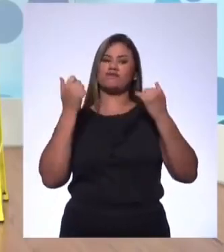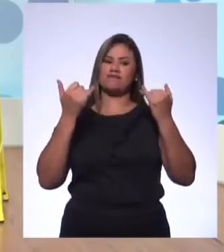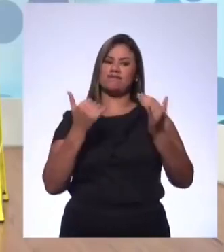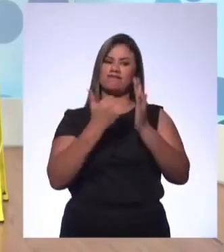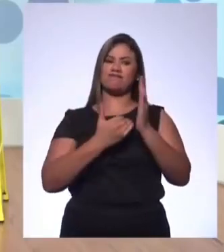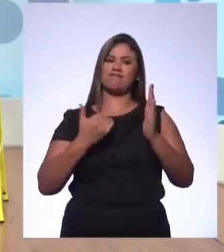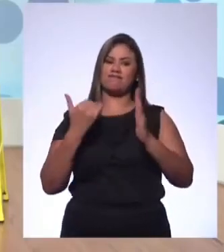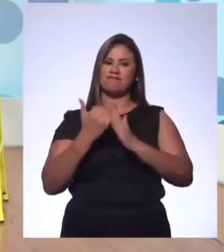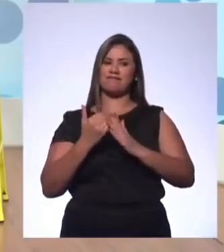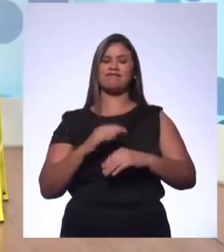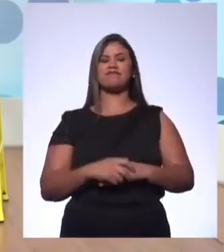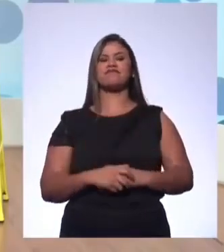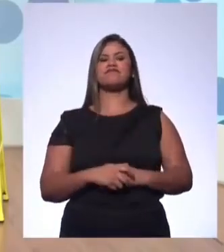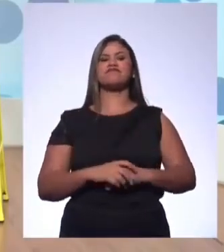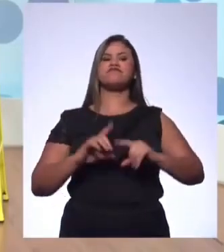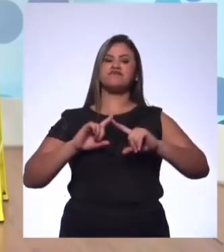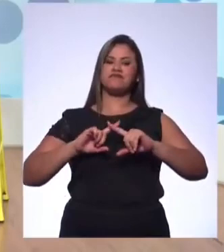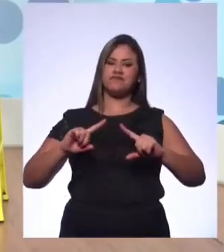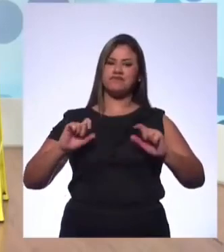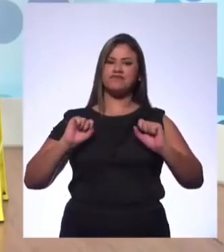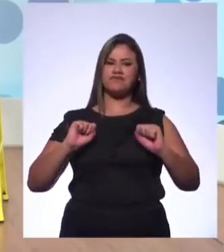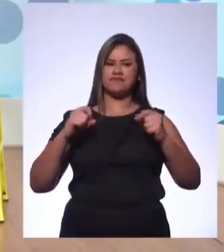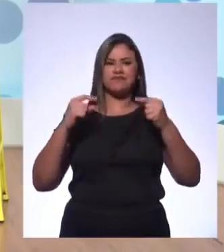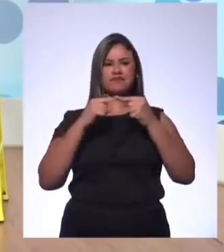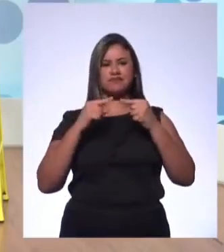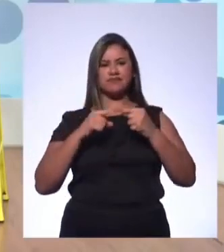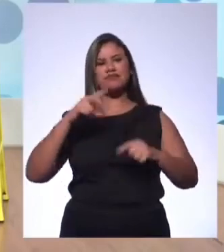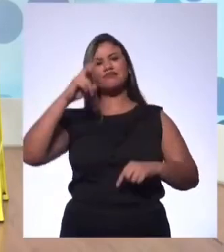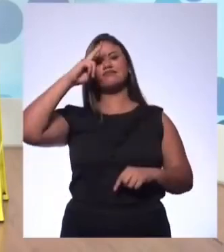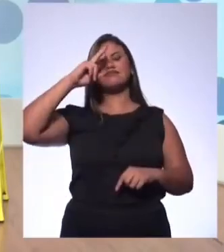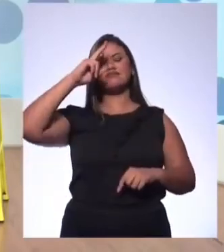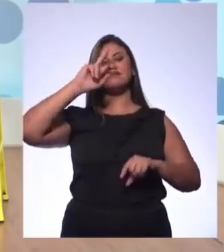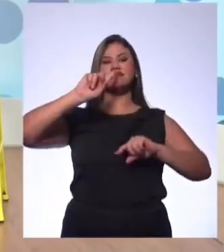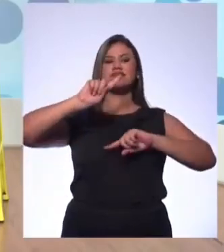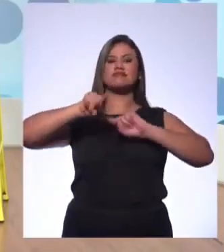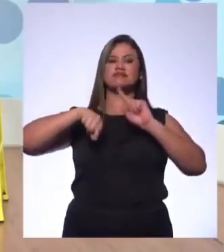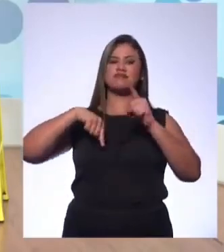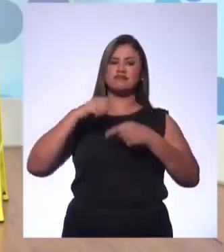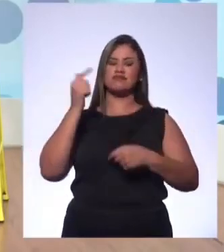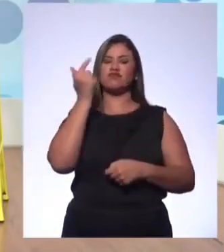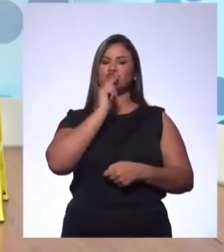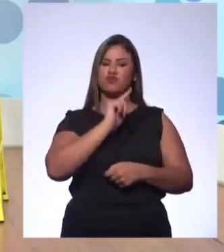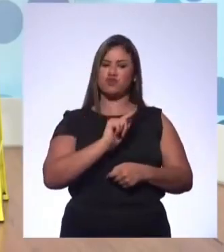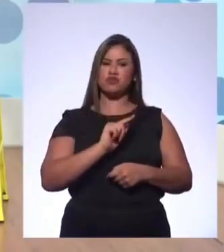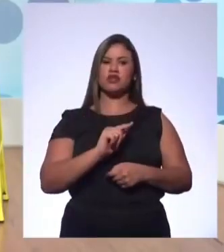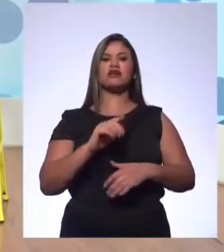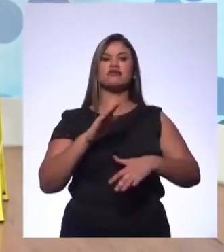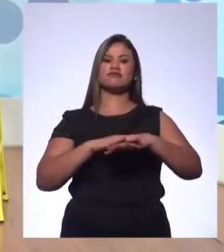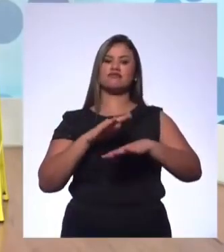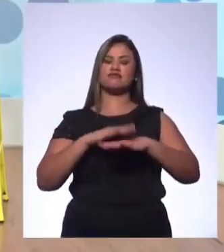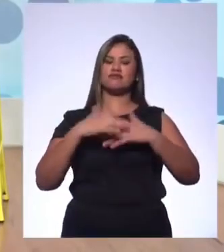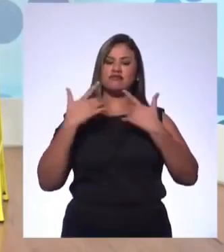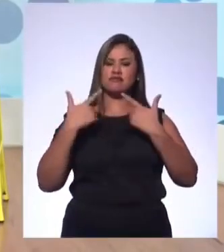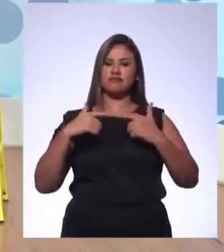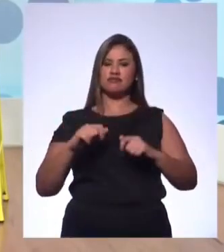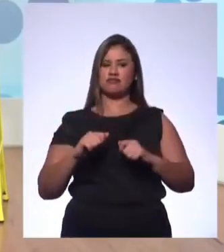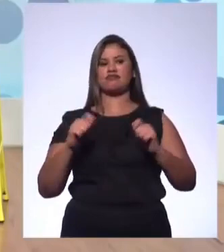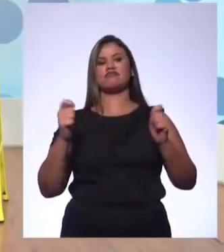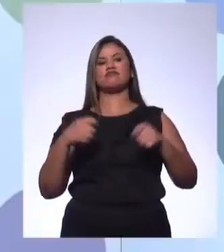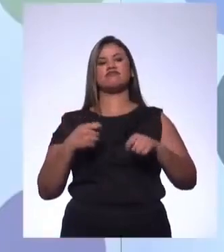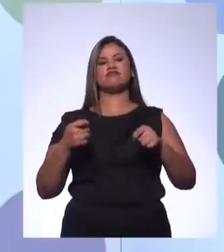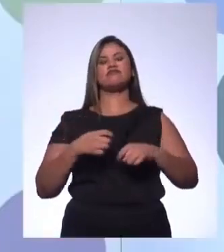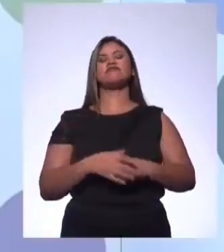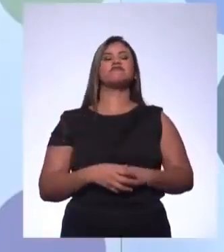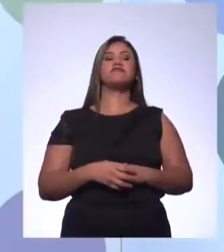É. antes, professora. Pode partir, né, de uma história, de um comentário Claro, e claro. depois vai Sim, aprimorando, não é isso. O verdade? trabalho com a linguagem. Sim, Uhum. verdade.